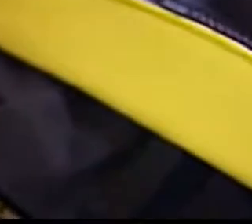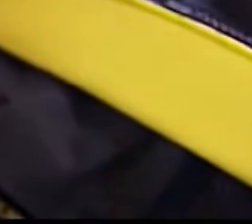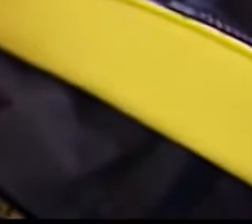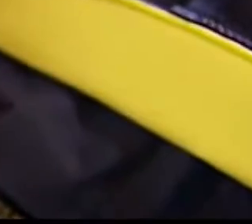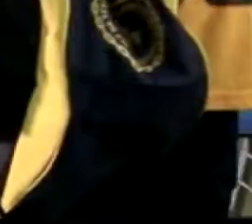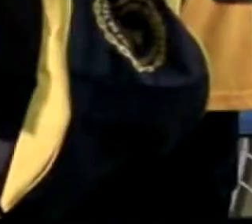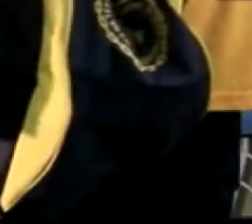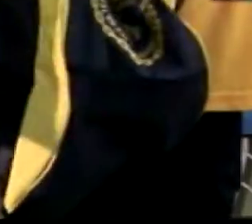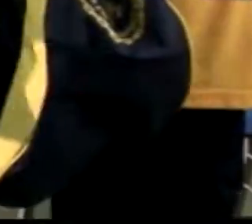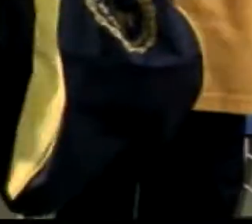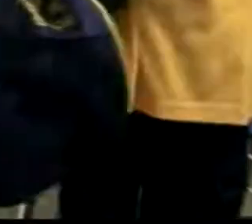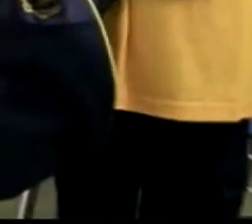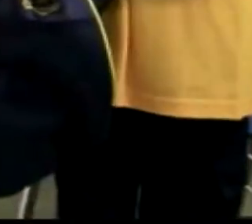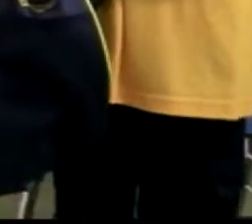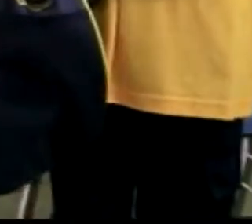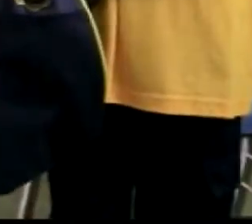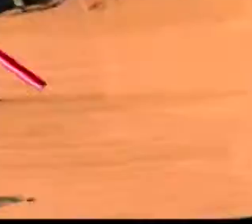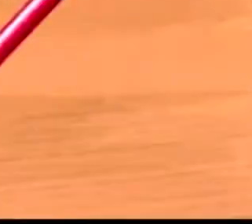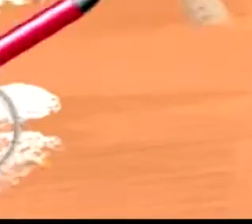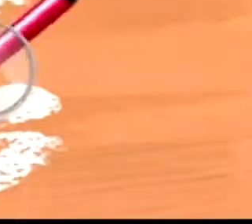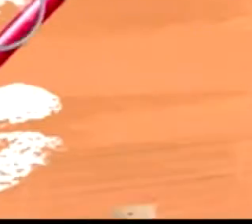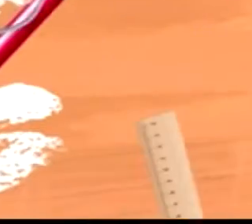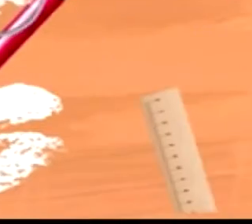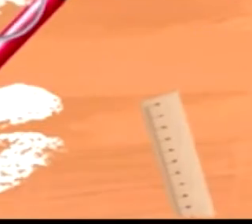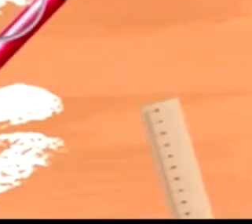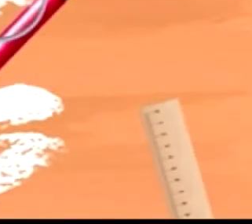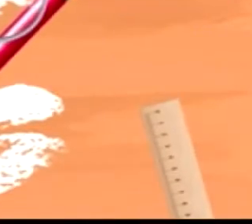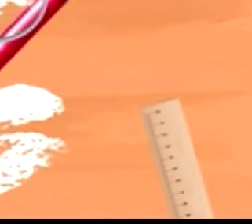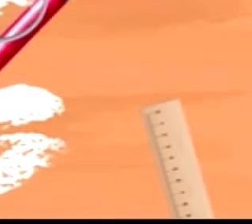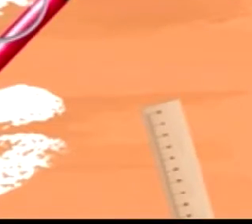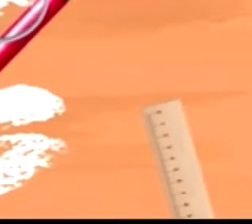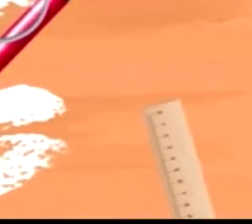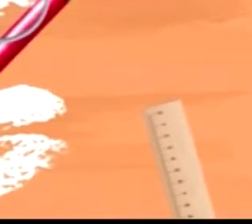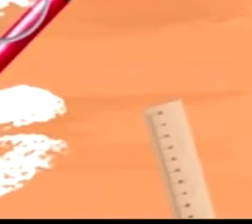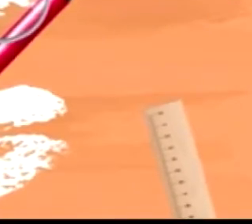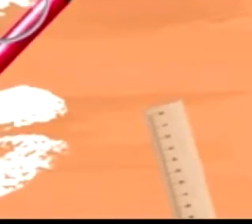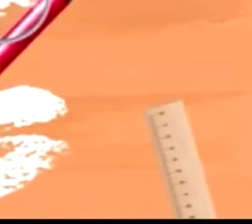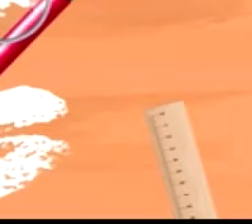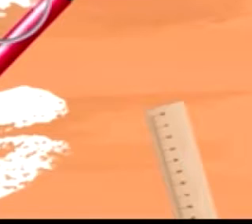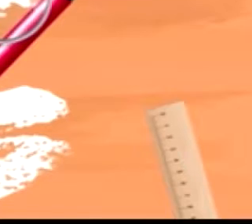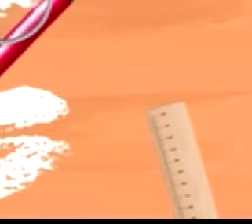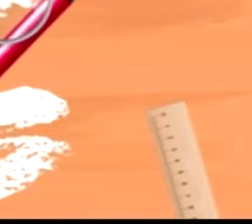lbv.org/nota10. Proteger a infância é acreditar no futuro.